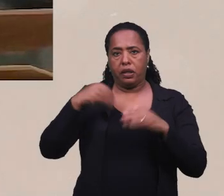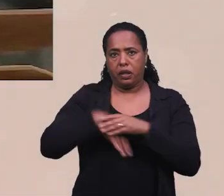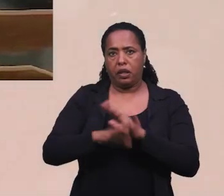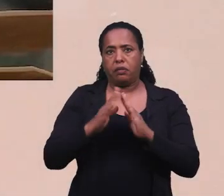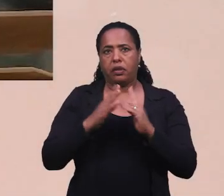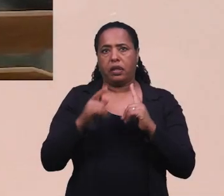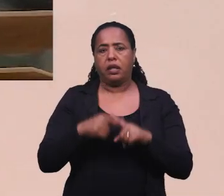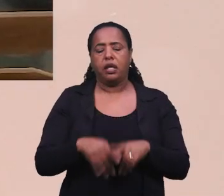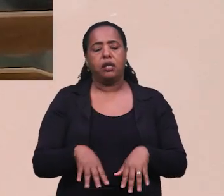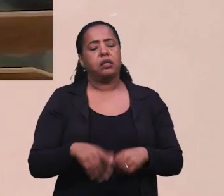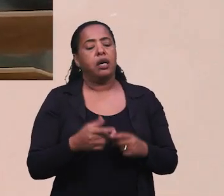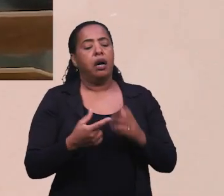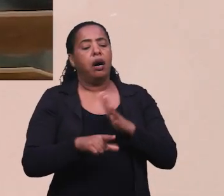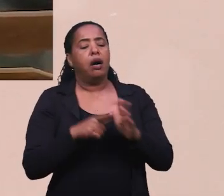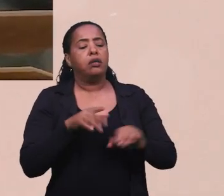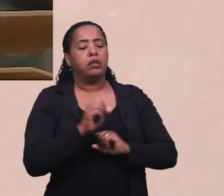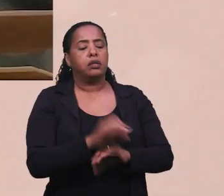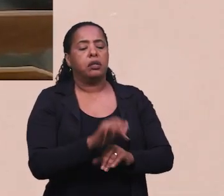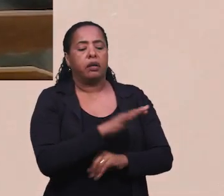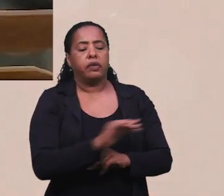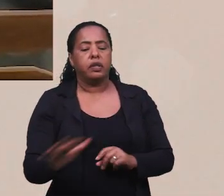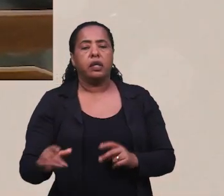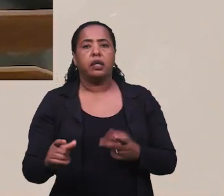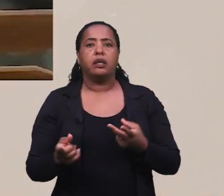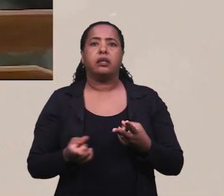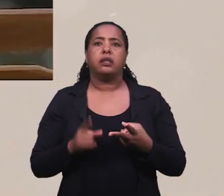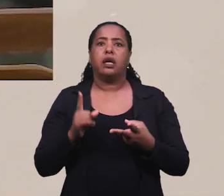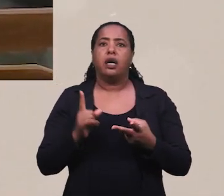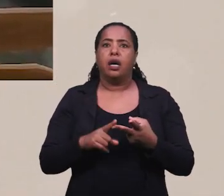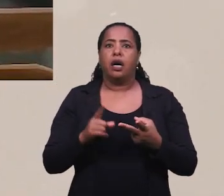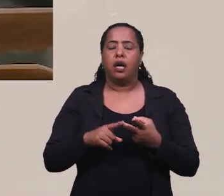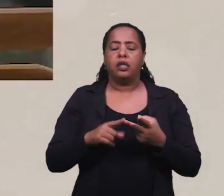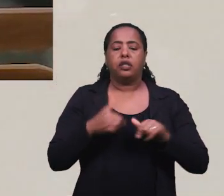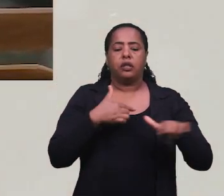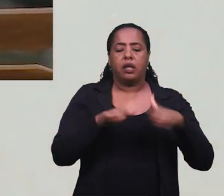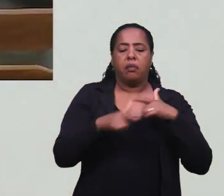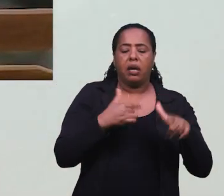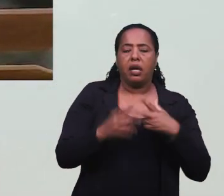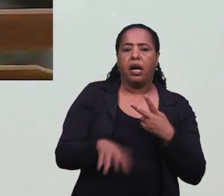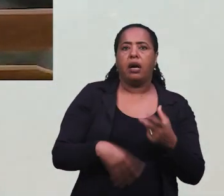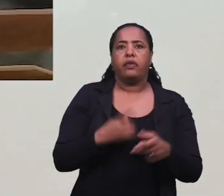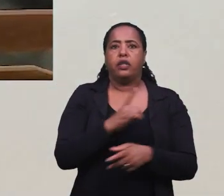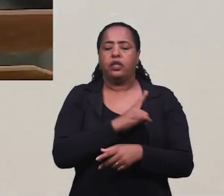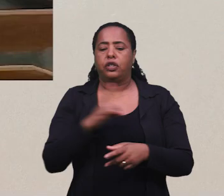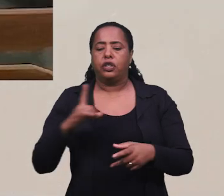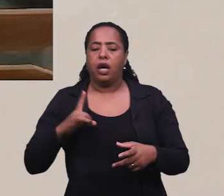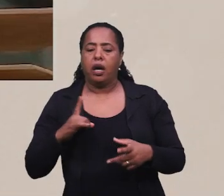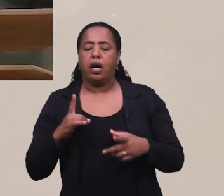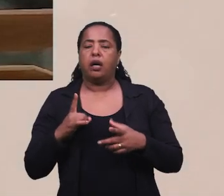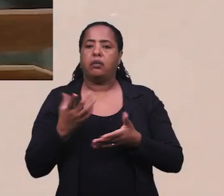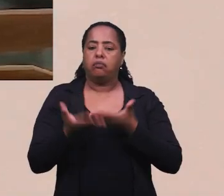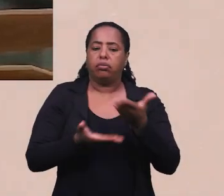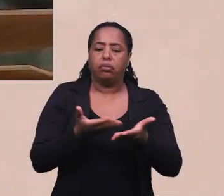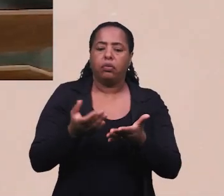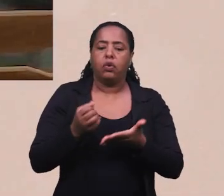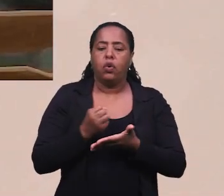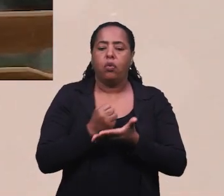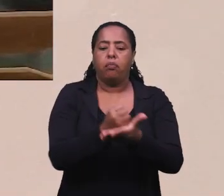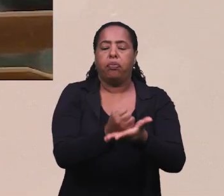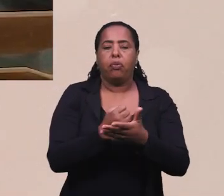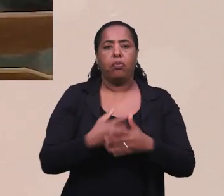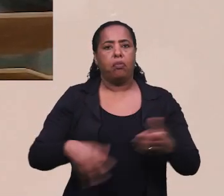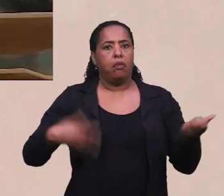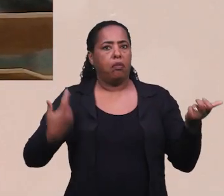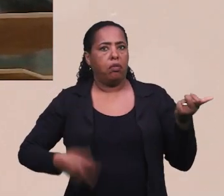pontos importantes sobre a assistência e acolhimento dos nossos idosos nas igrejas. Se faz necessário entendermos o